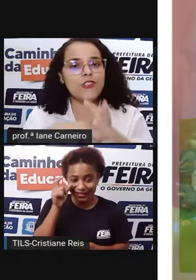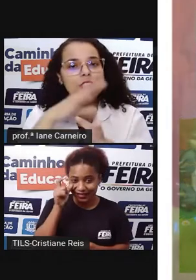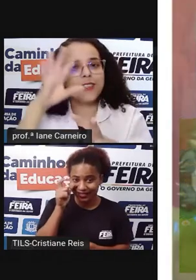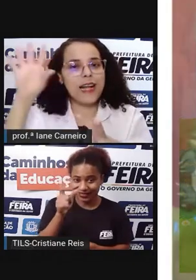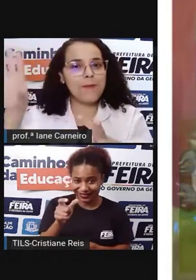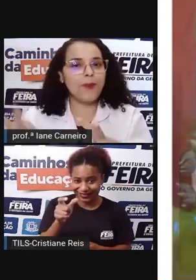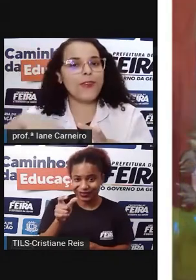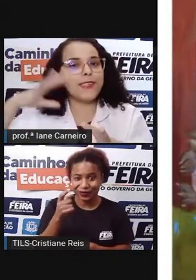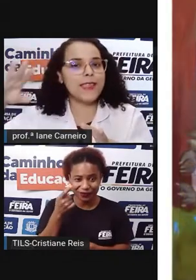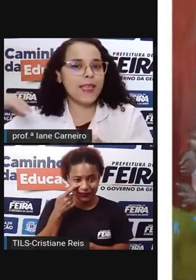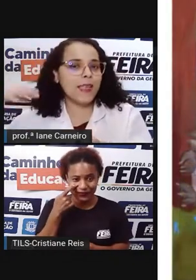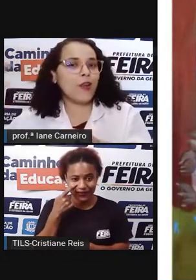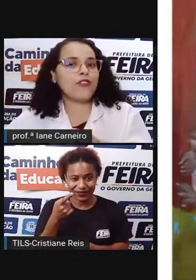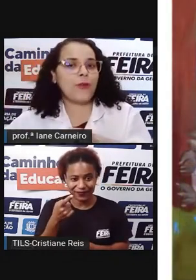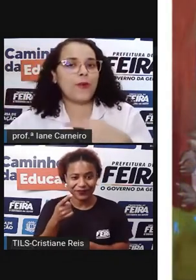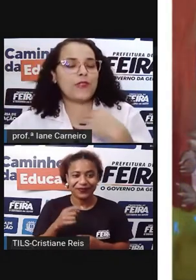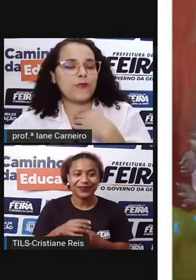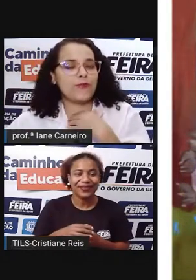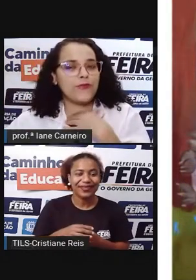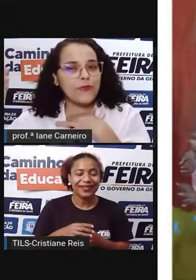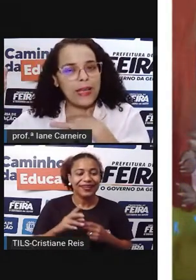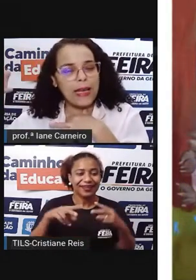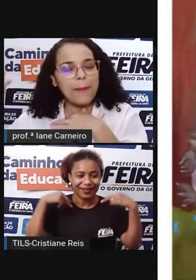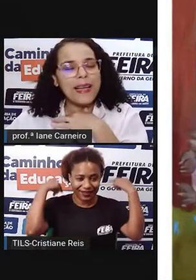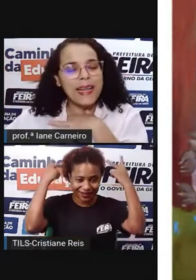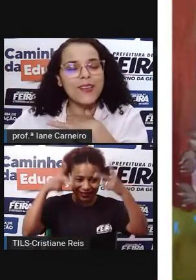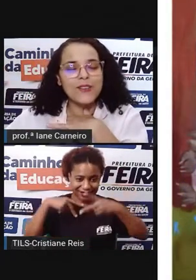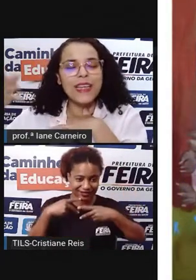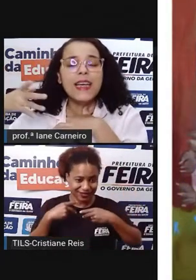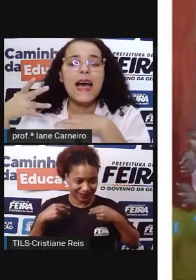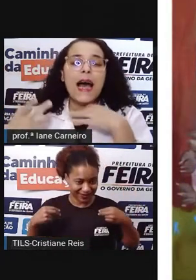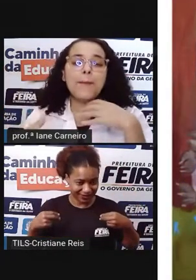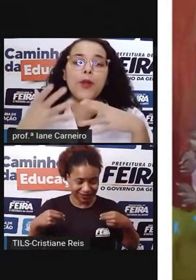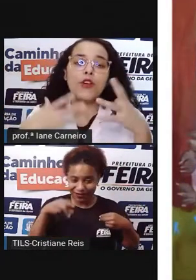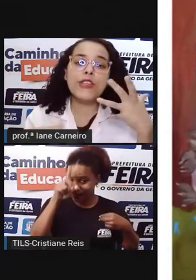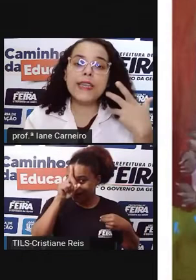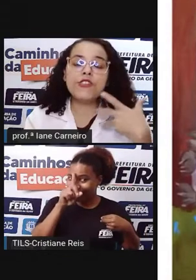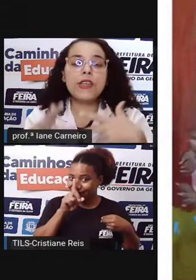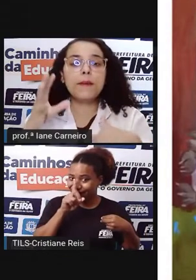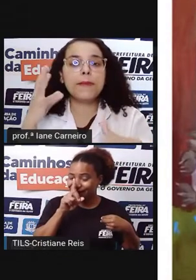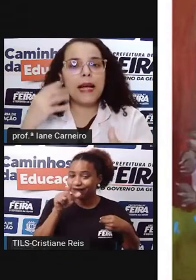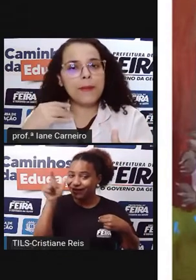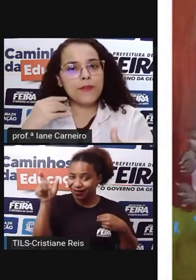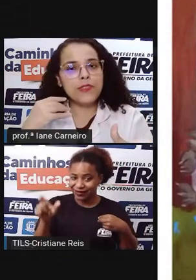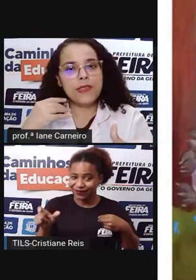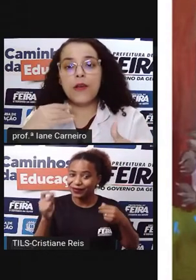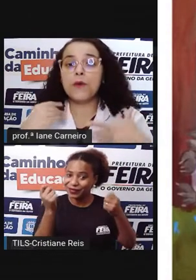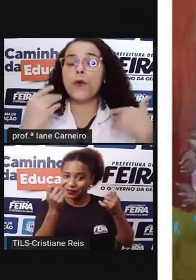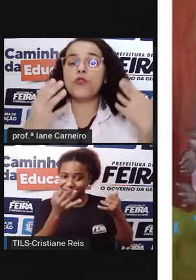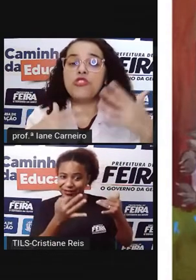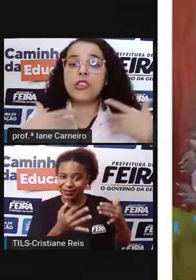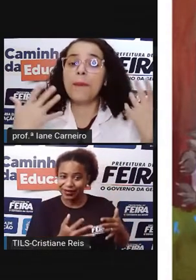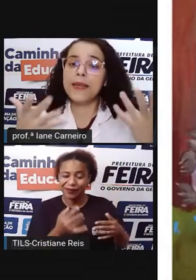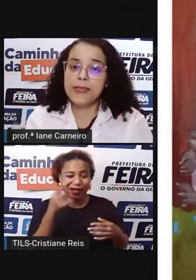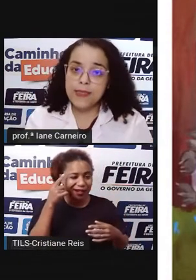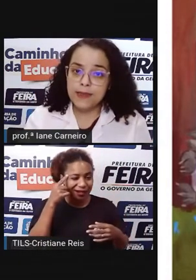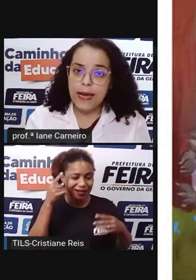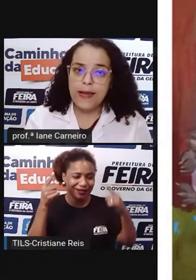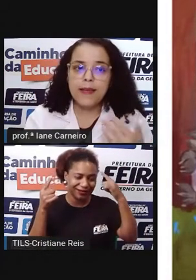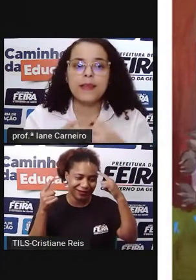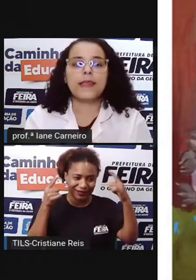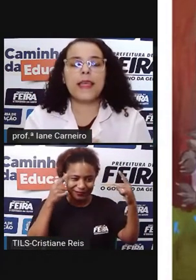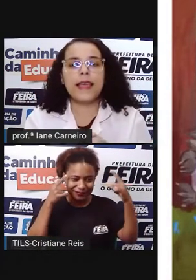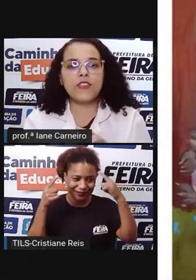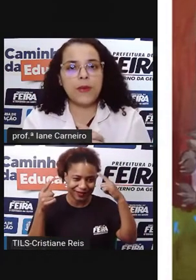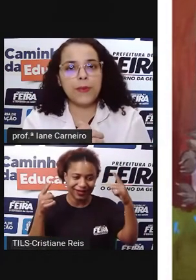antes da gente entrar para conhecer essa nova Chapeuzinho Amarelo, né? A Pró gostaria de lembrar para você ou te